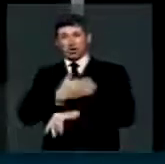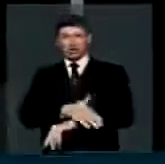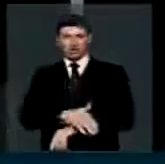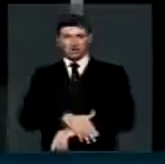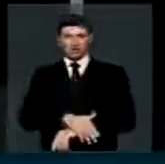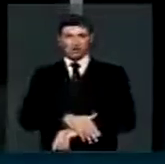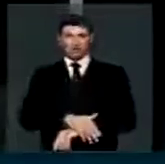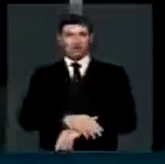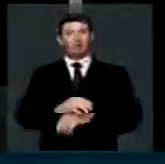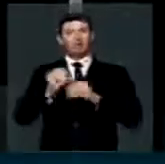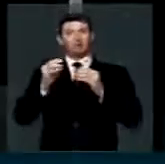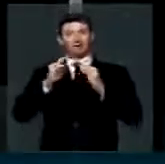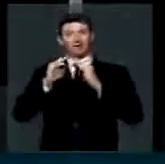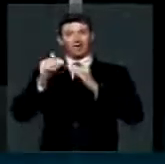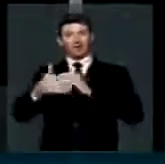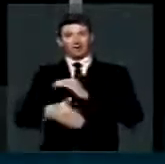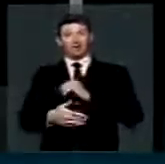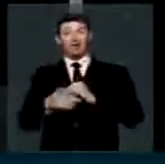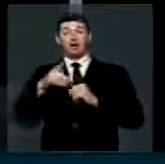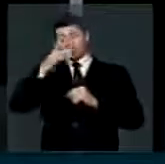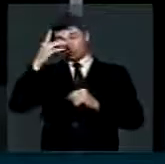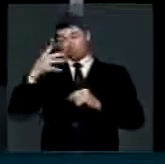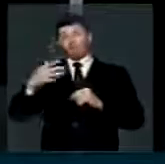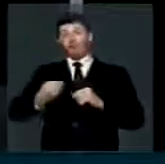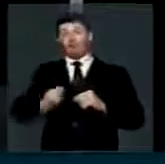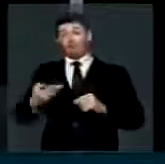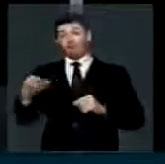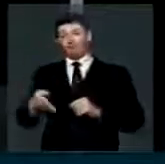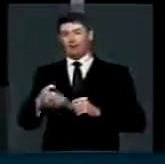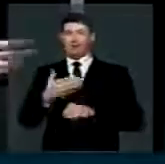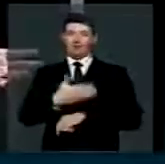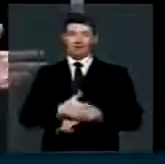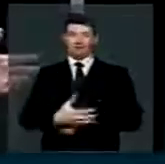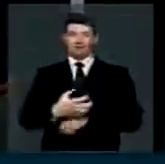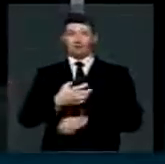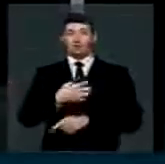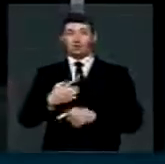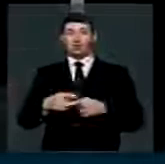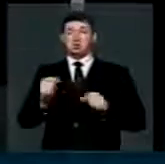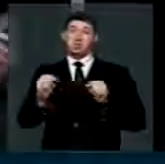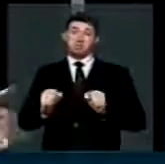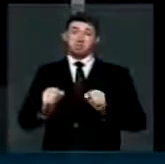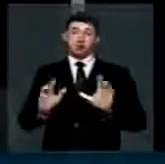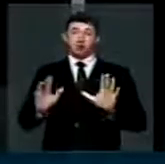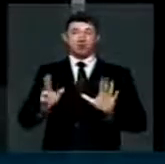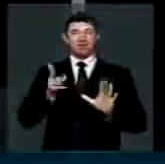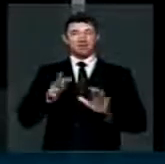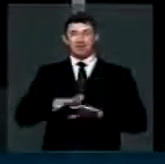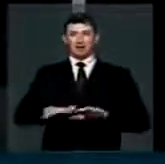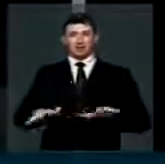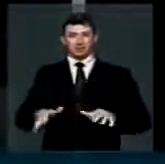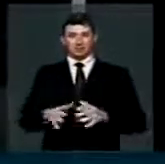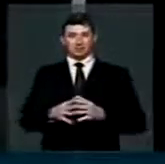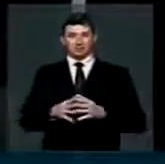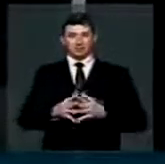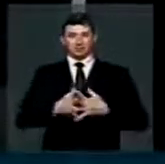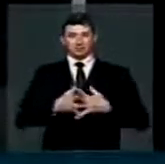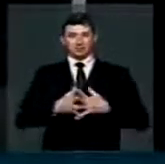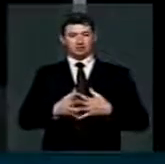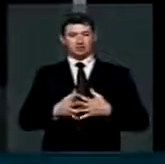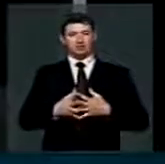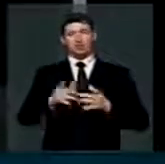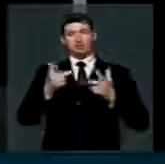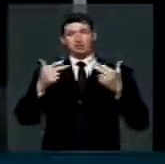pessoas em estado de morador de rua, porque pode ser, e sempre é, quase sempre é, uma